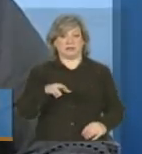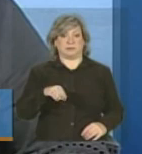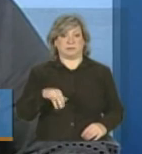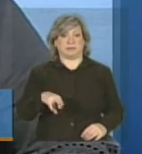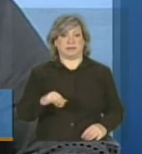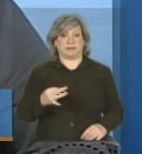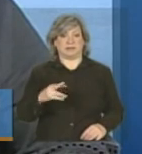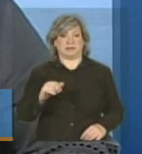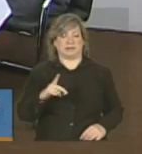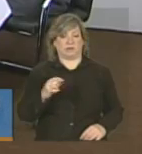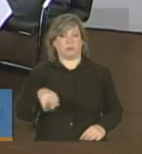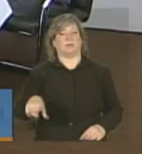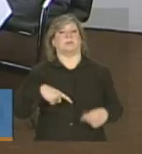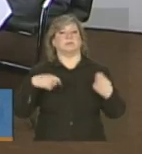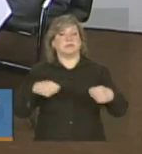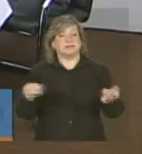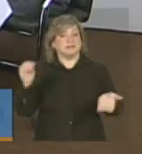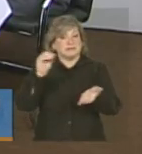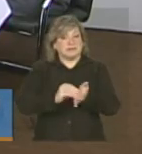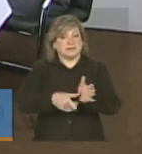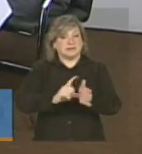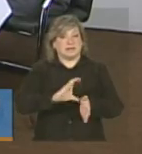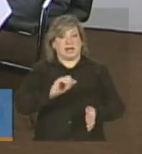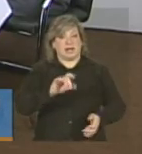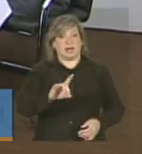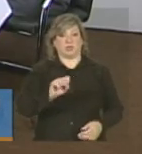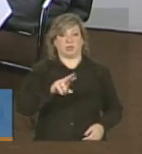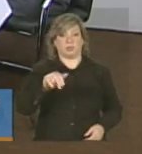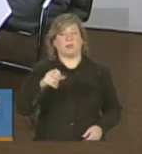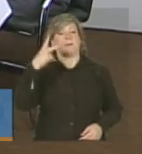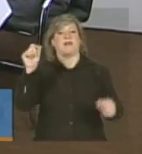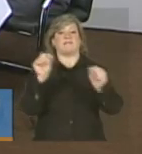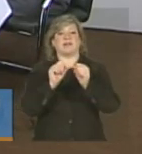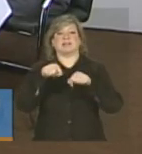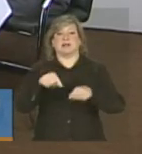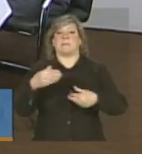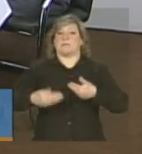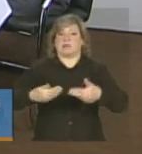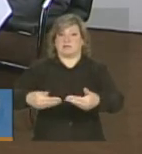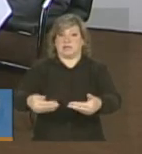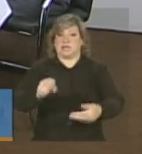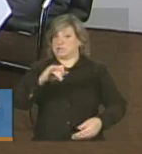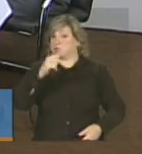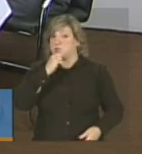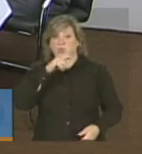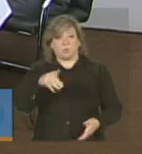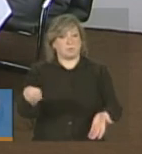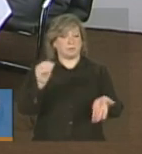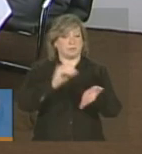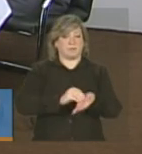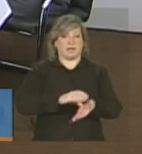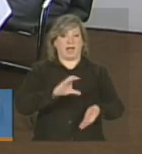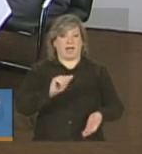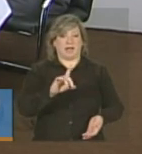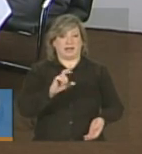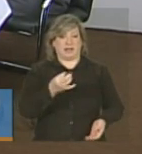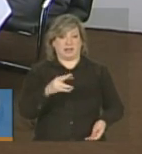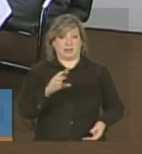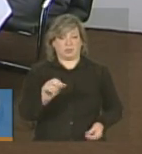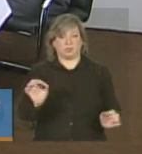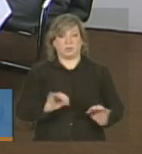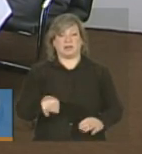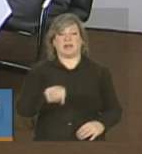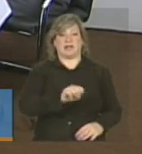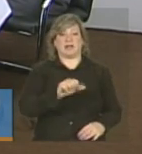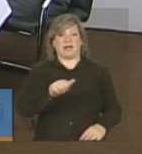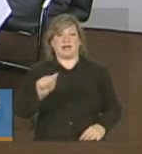têm que estar cadastrados no CAD Suas para poder operacionalizar o processo. Se ele não estiver cadastrado no CAD Suas, o SA